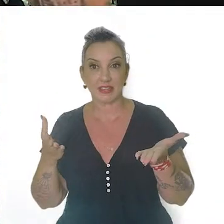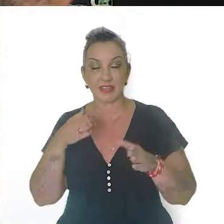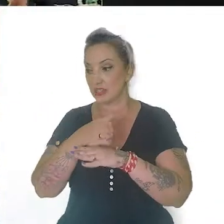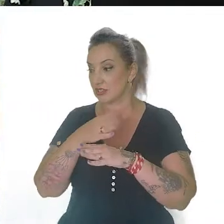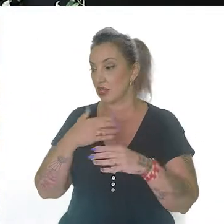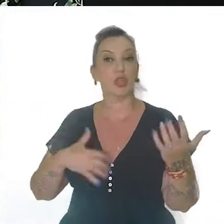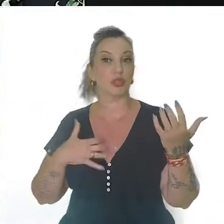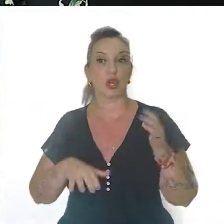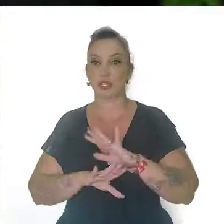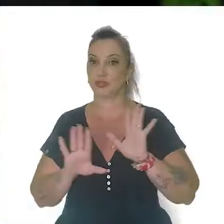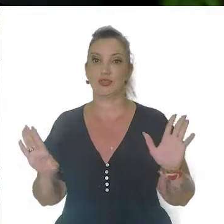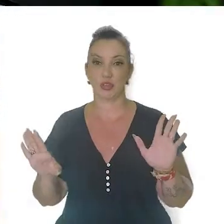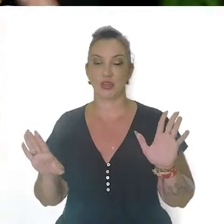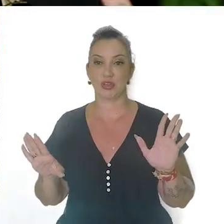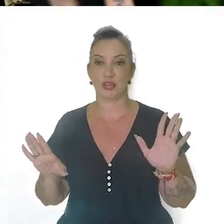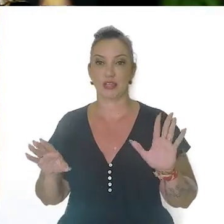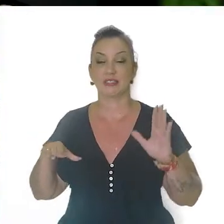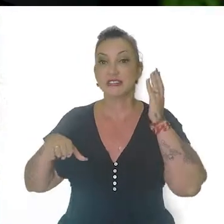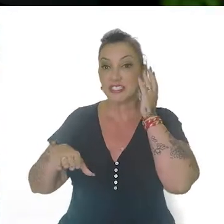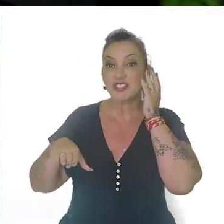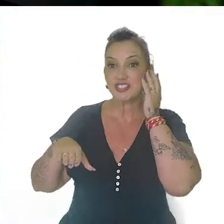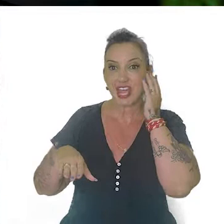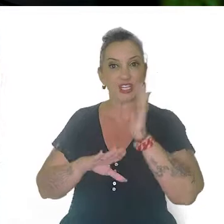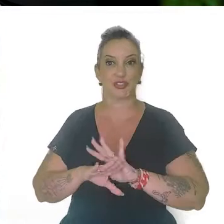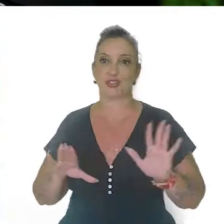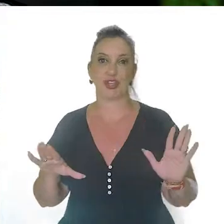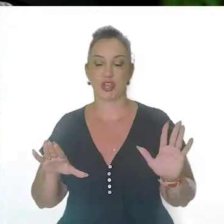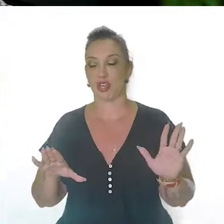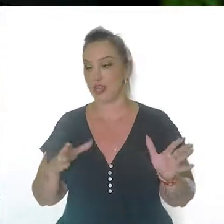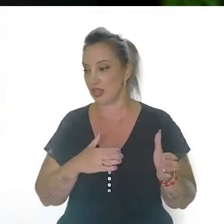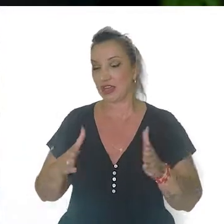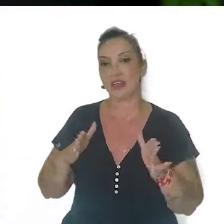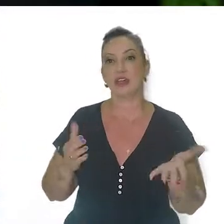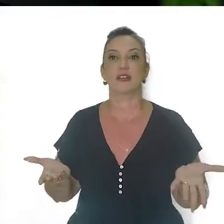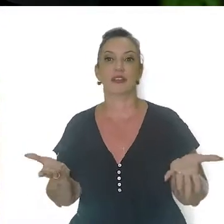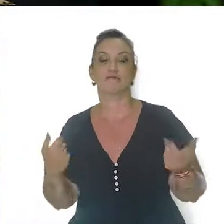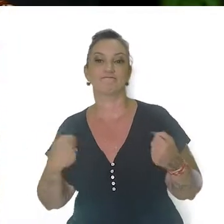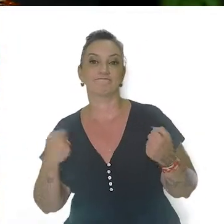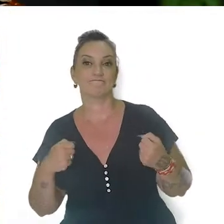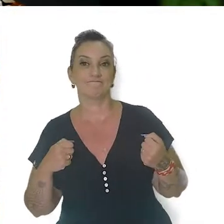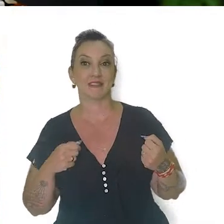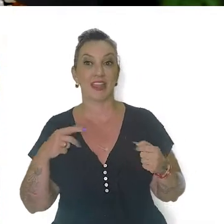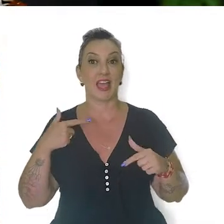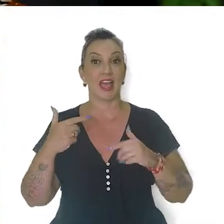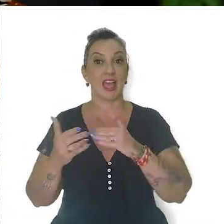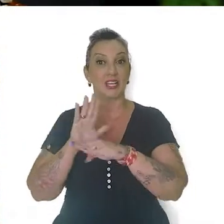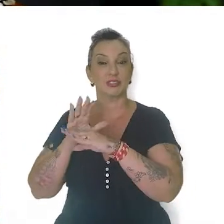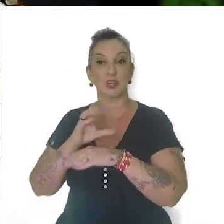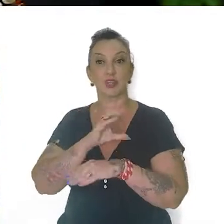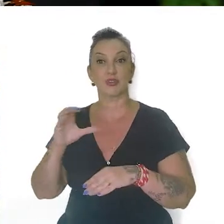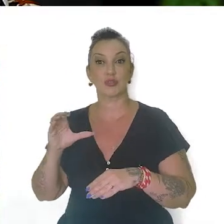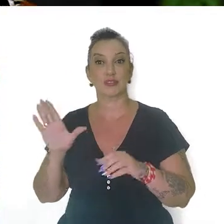eu ia só para tocar. Eu ia só como DJ. E aí, no meio do caminho, eles falaram: a gente está precisando de a sua ajuda